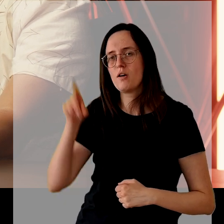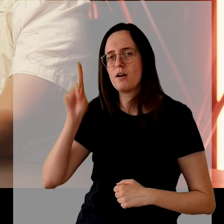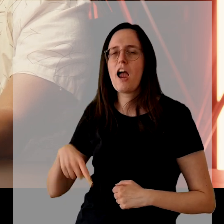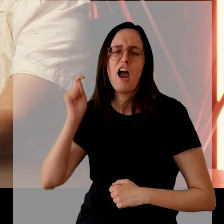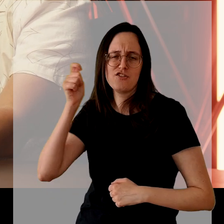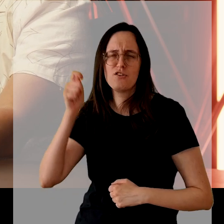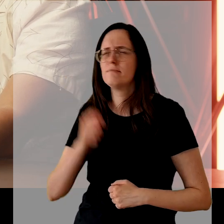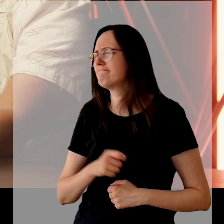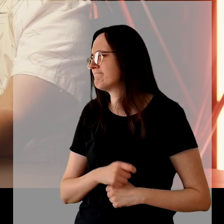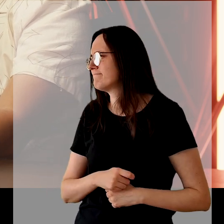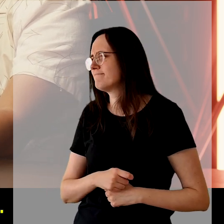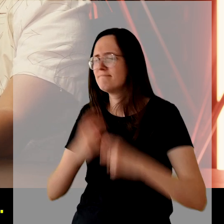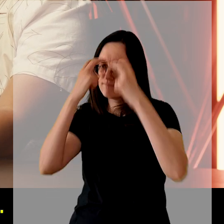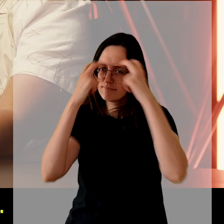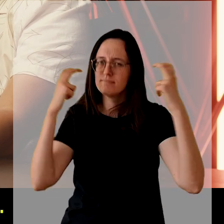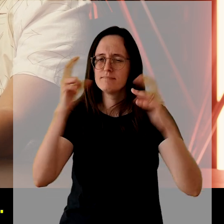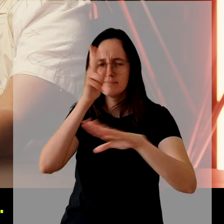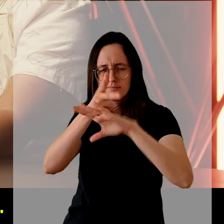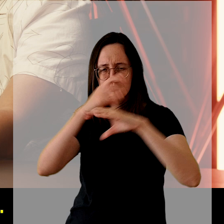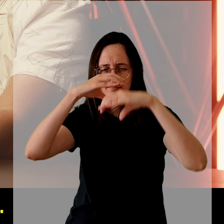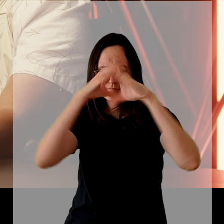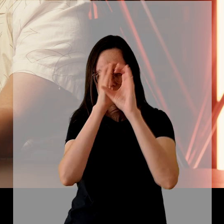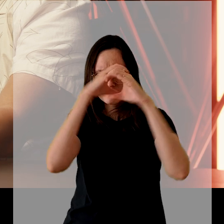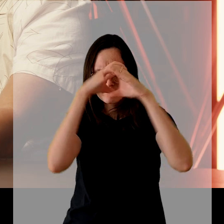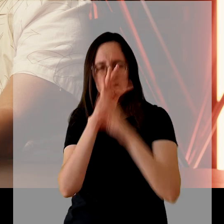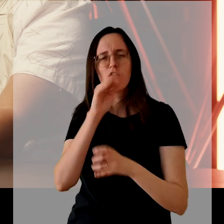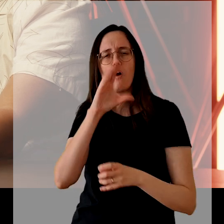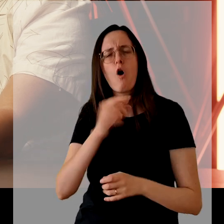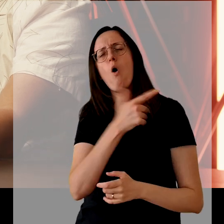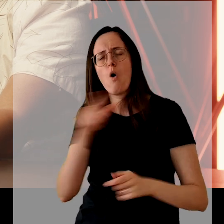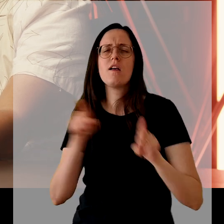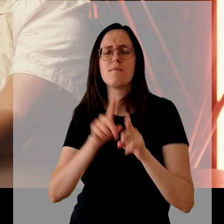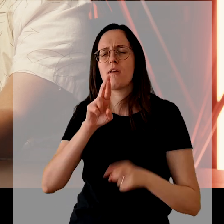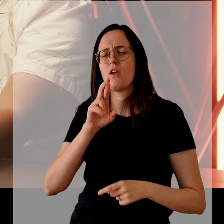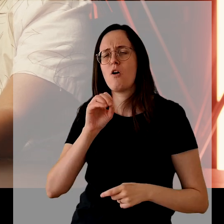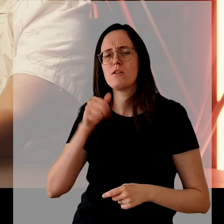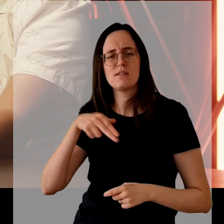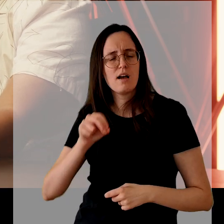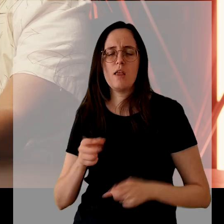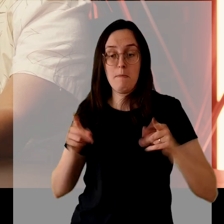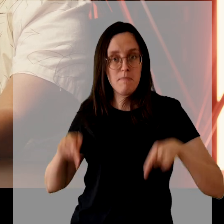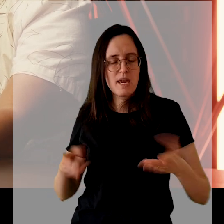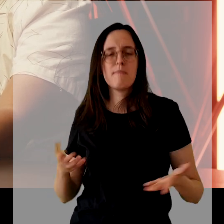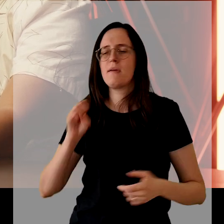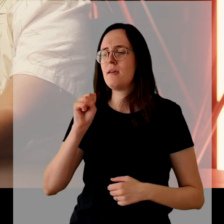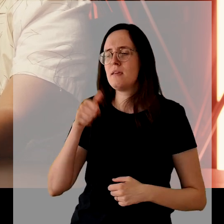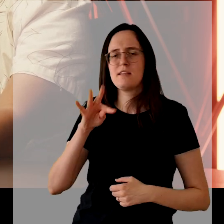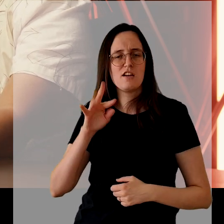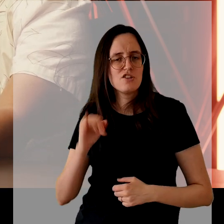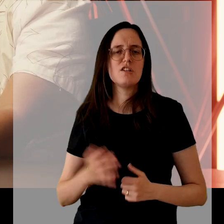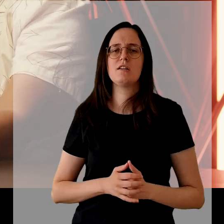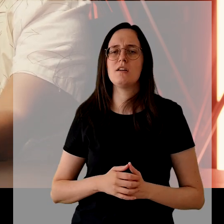um gênio, assim. O cara realmente fez uma grande diferença a equipe de fotografia inteira. O Rosano, o Tintio, o